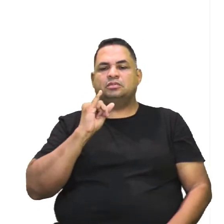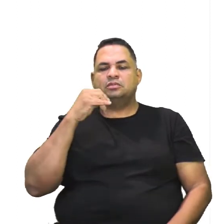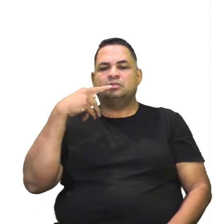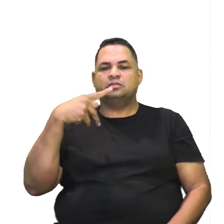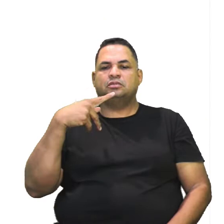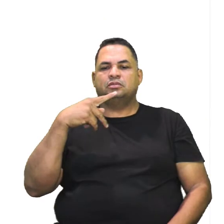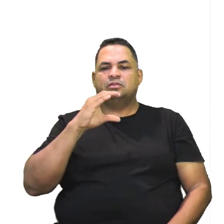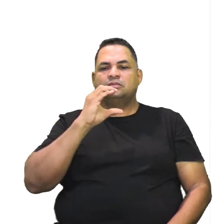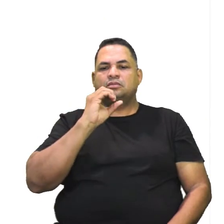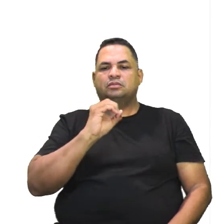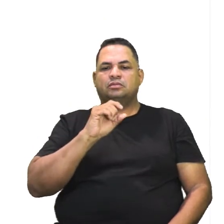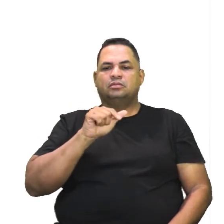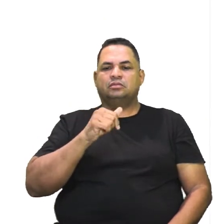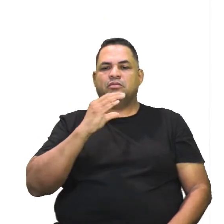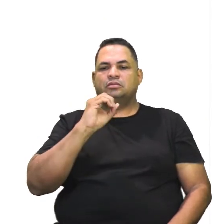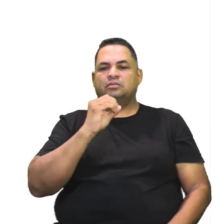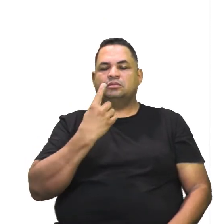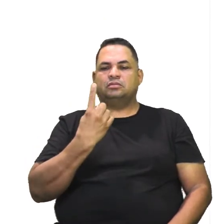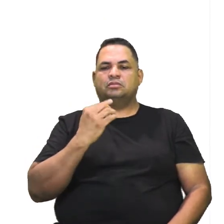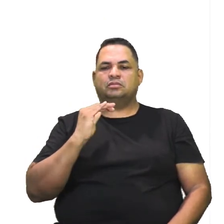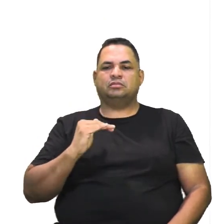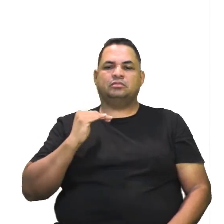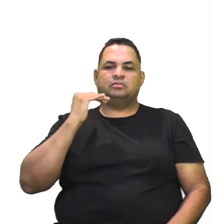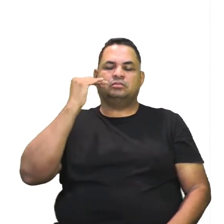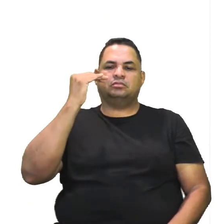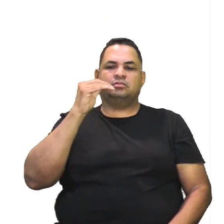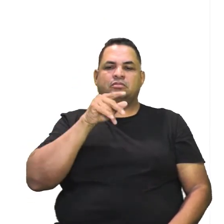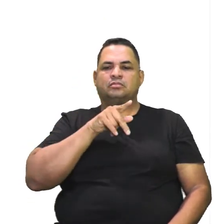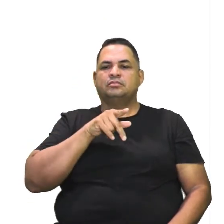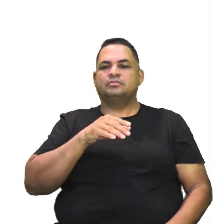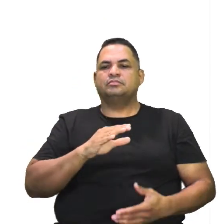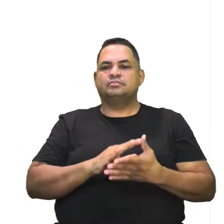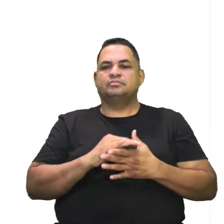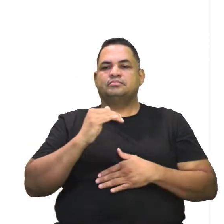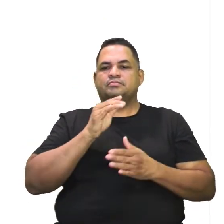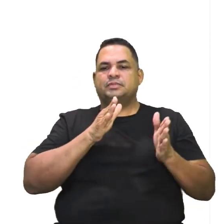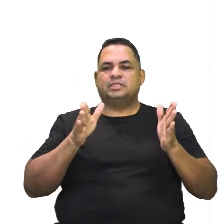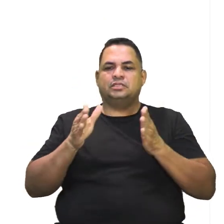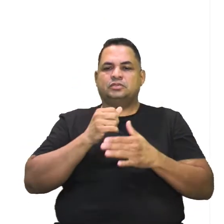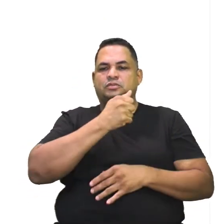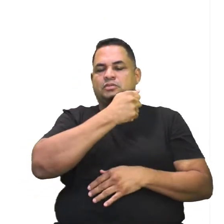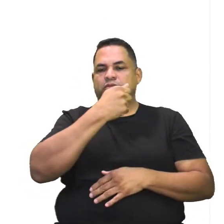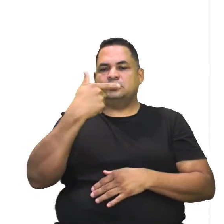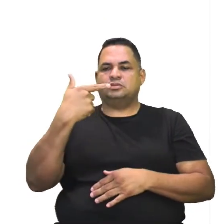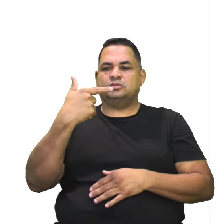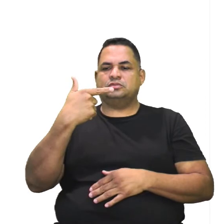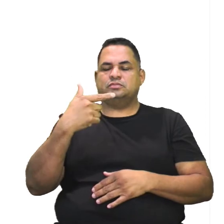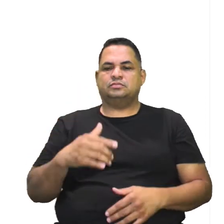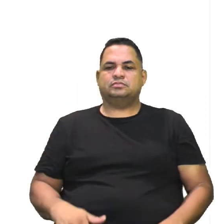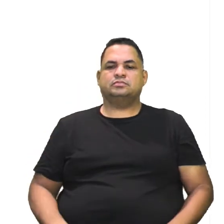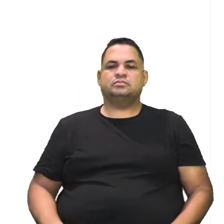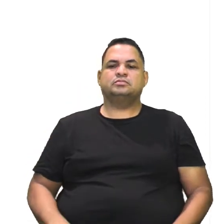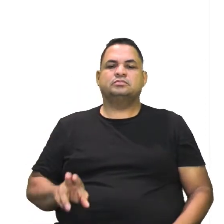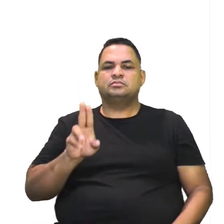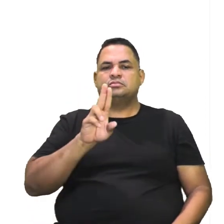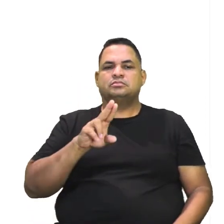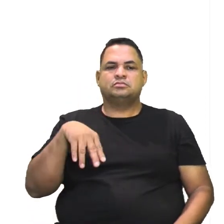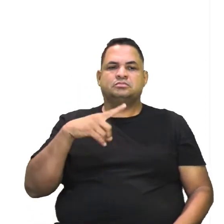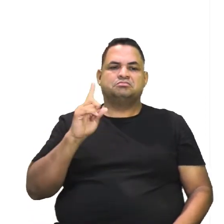é 0,01 elevado a um período de 12 meses. Ah, mas aqui não falou, use